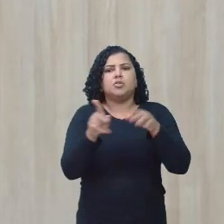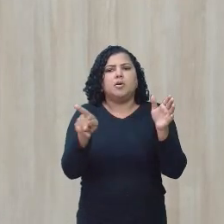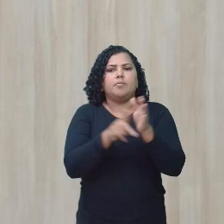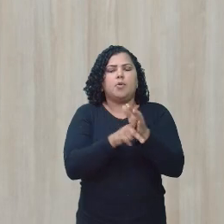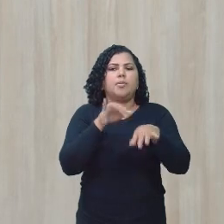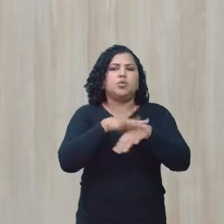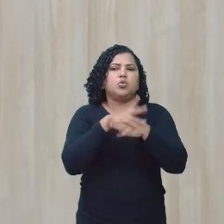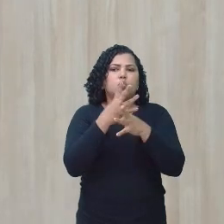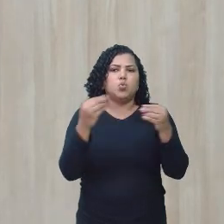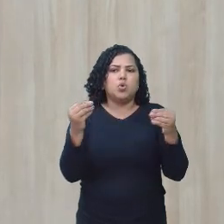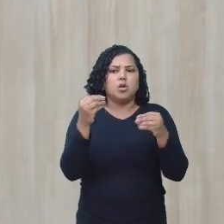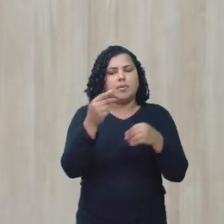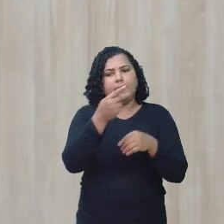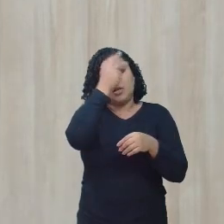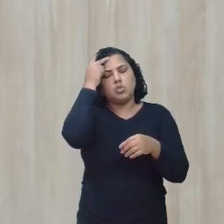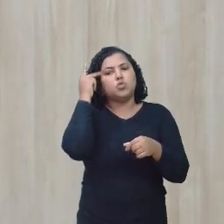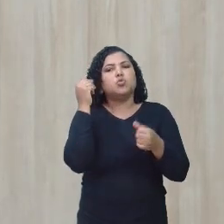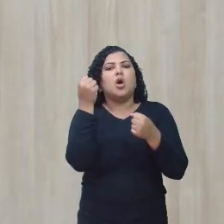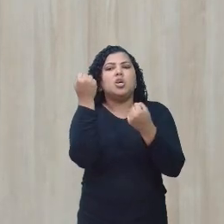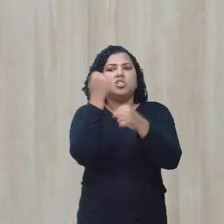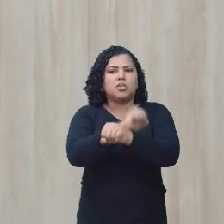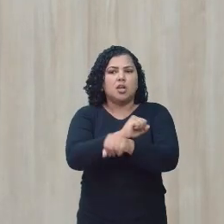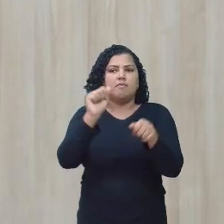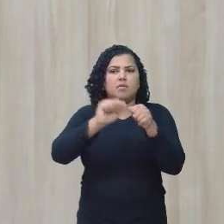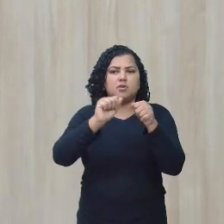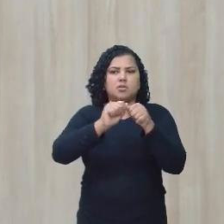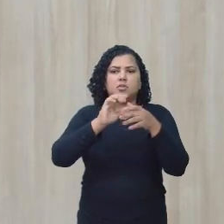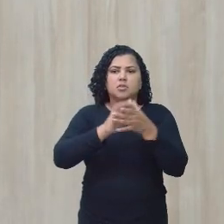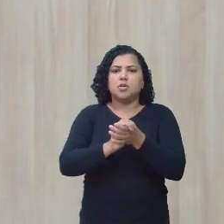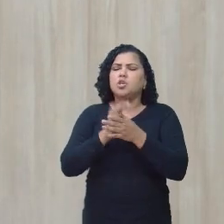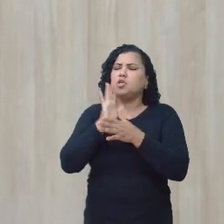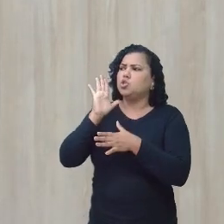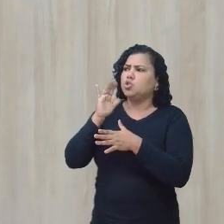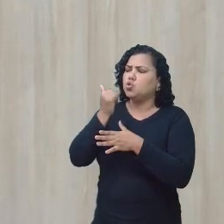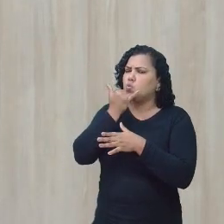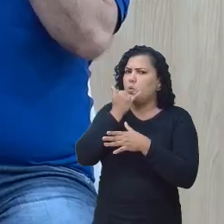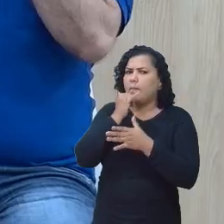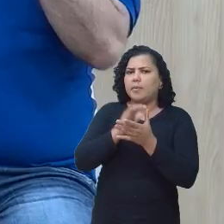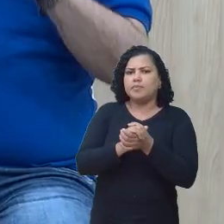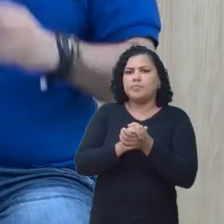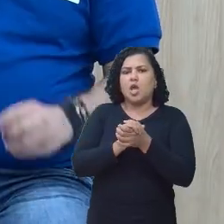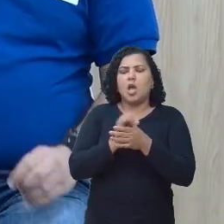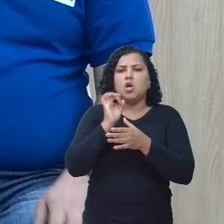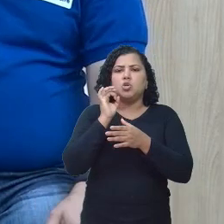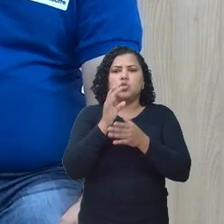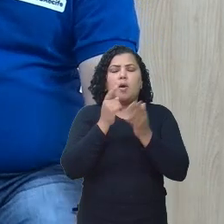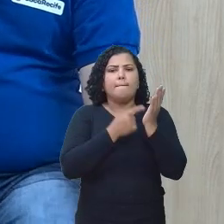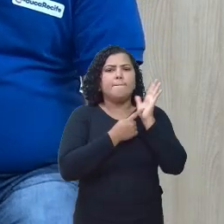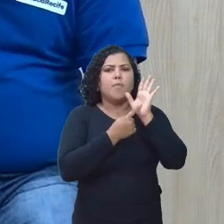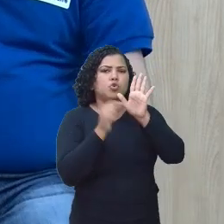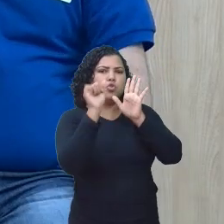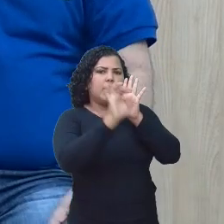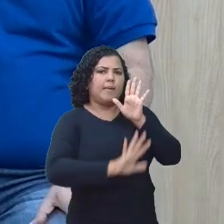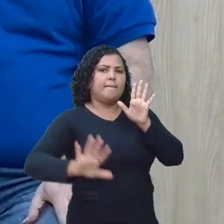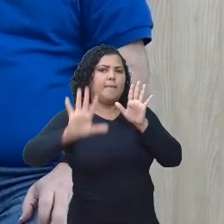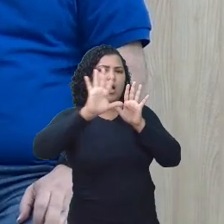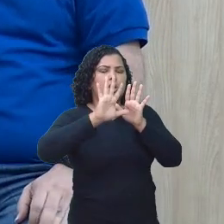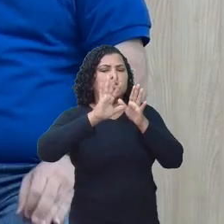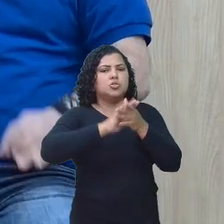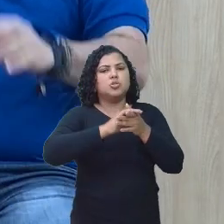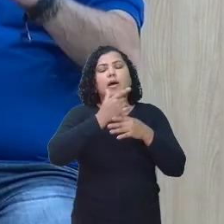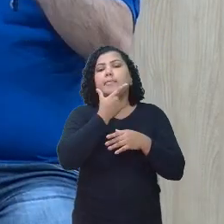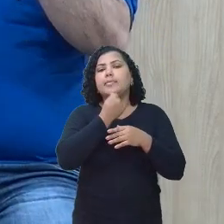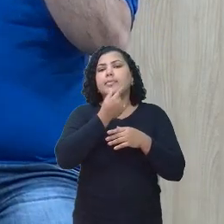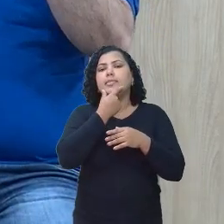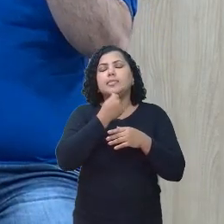escravizados realizavam, tá bom? Aqui Professor a gente tem Henrique, você mostrou a imagem aí dos negros cangueiros, né? Só